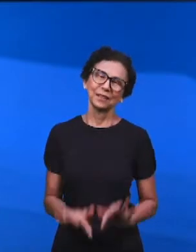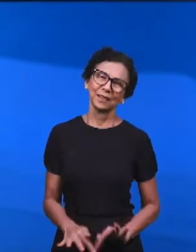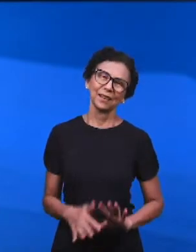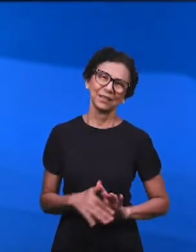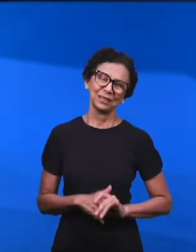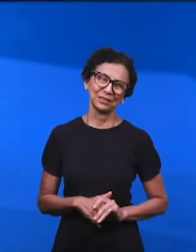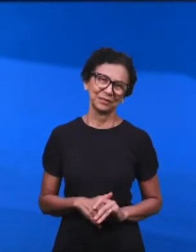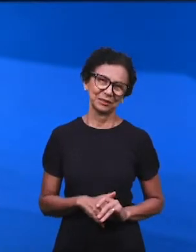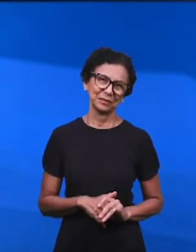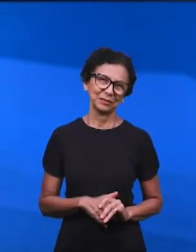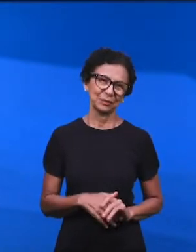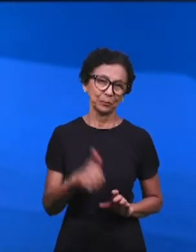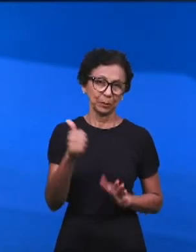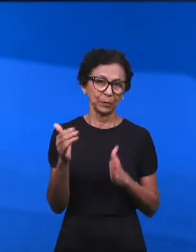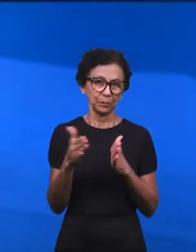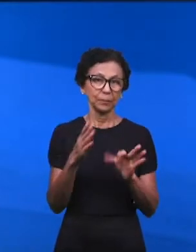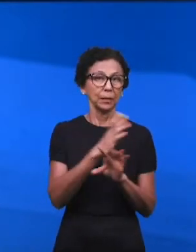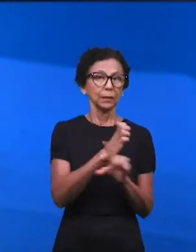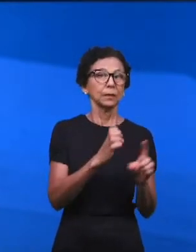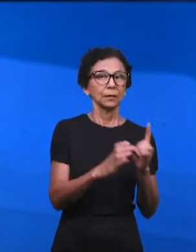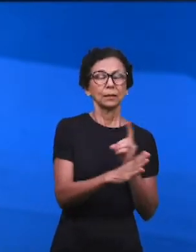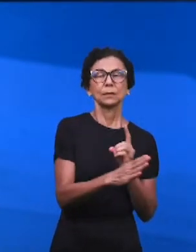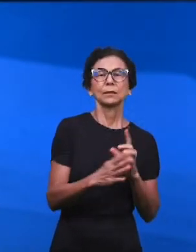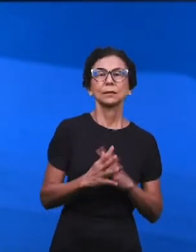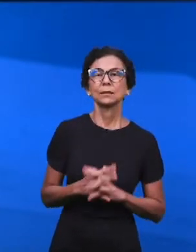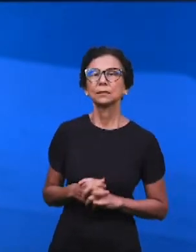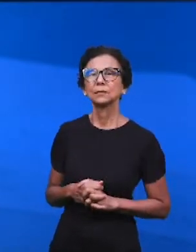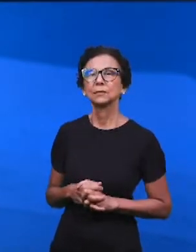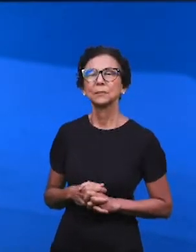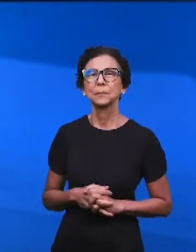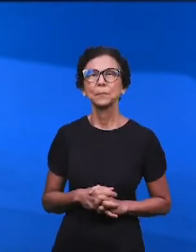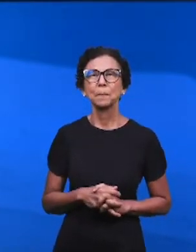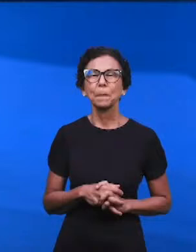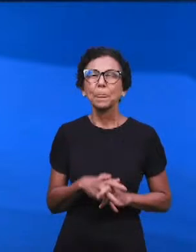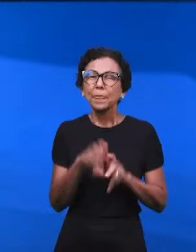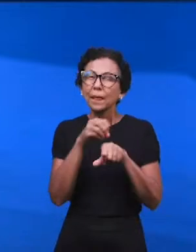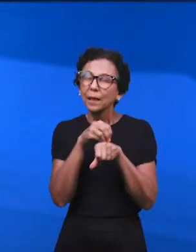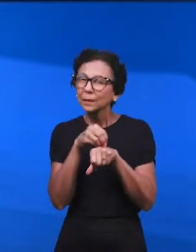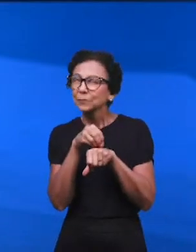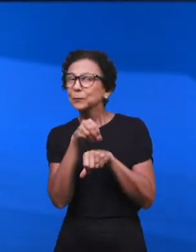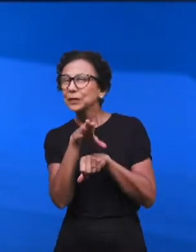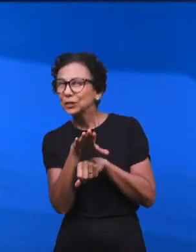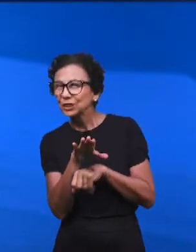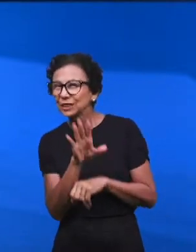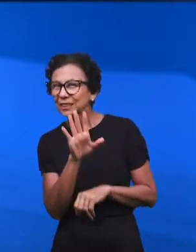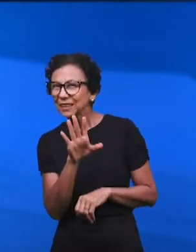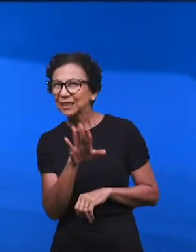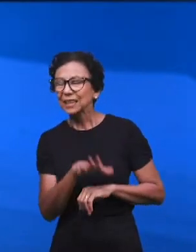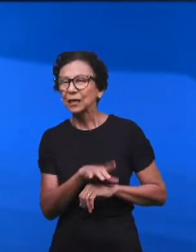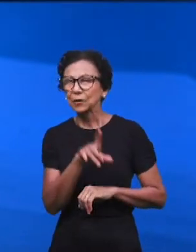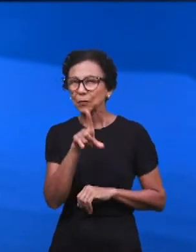então ao final da nossa programação da primeira parte da Escola Bíblica Dominical e queremos só dar uma pequena